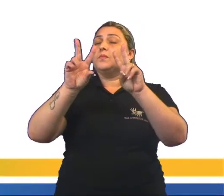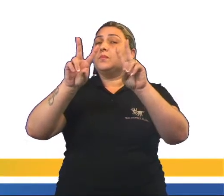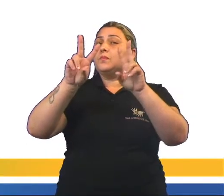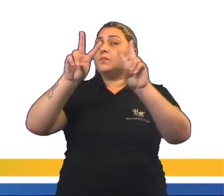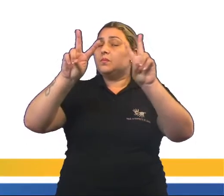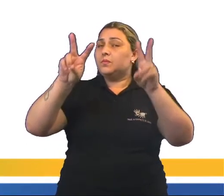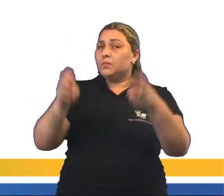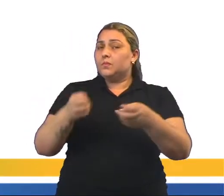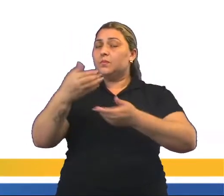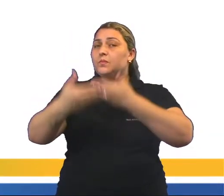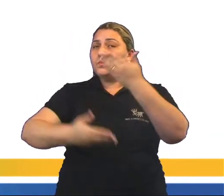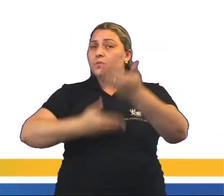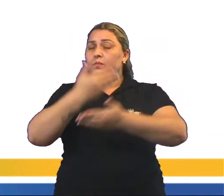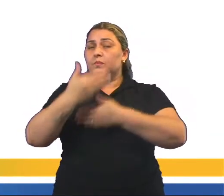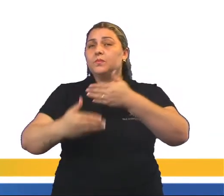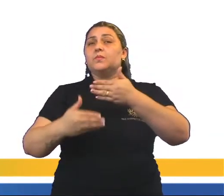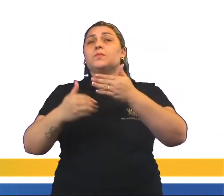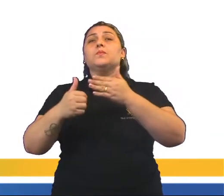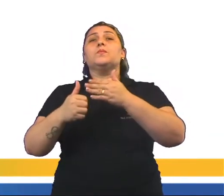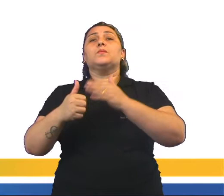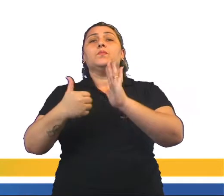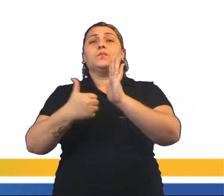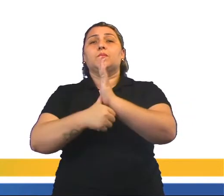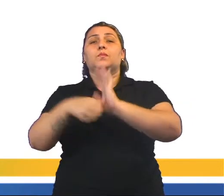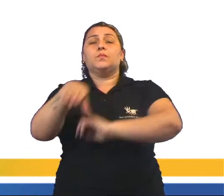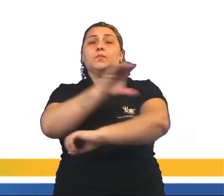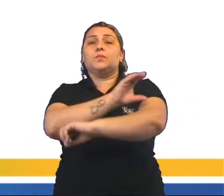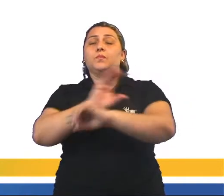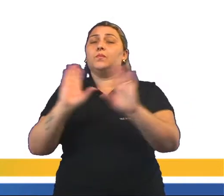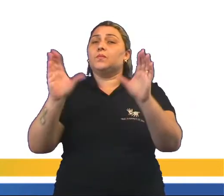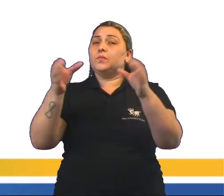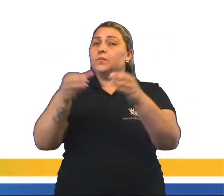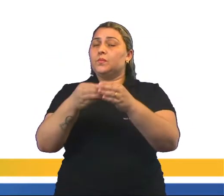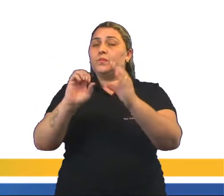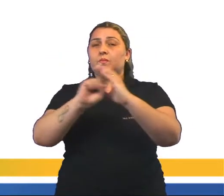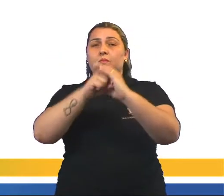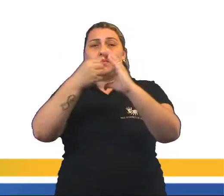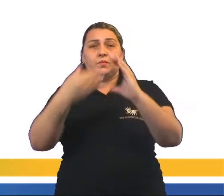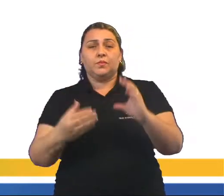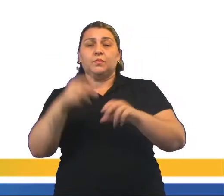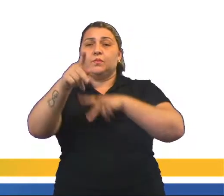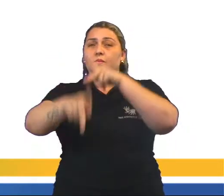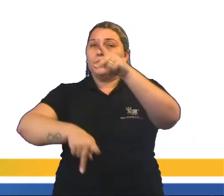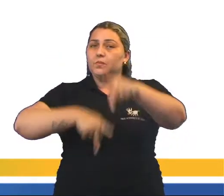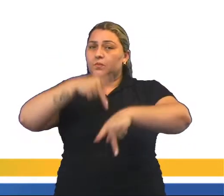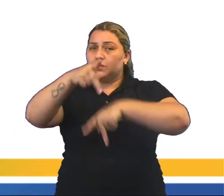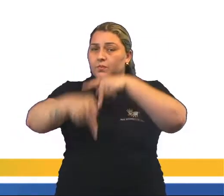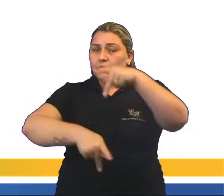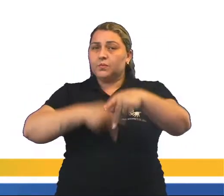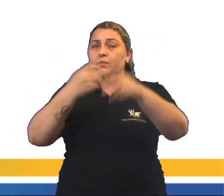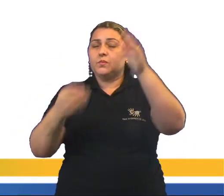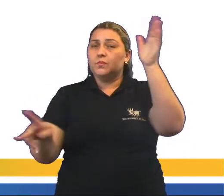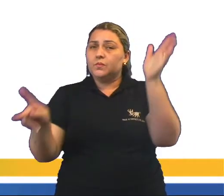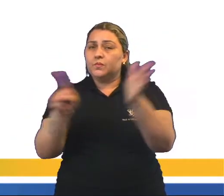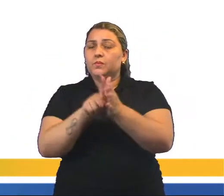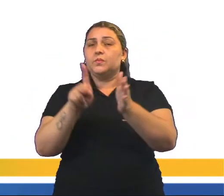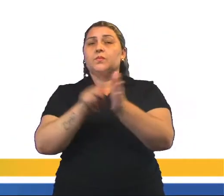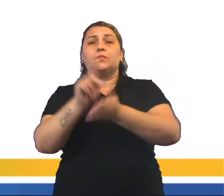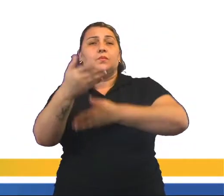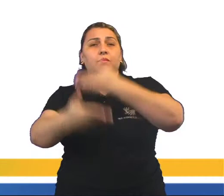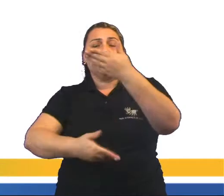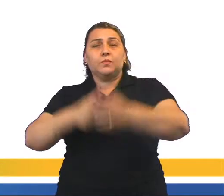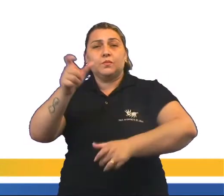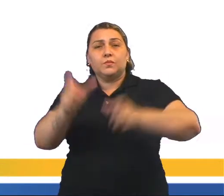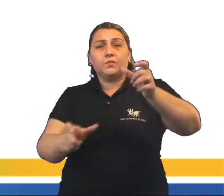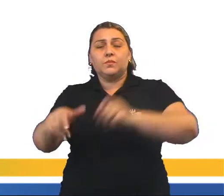relacionado com a identidade cultural, ou seja, o conjunto das características de um povo, oriundas da interação dos